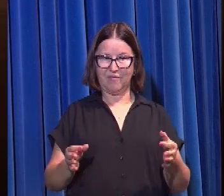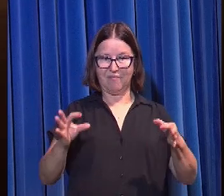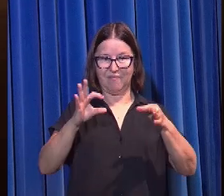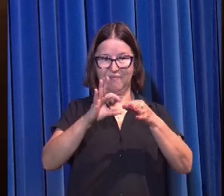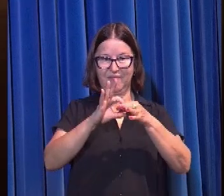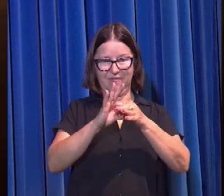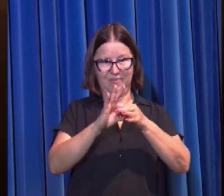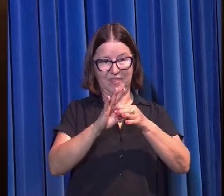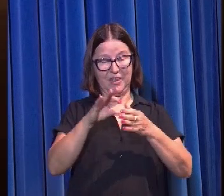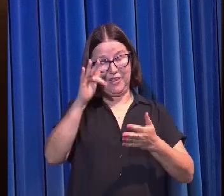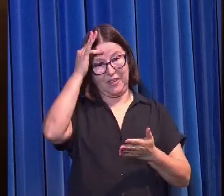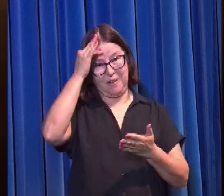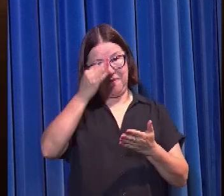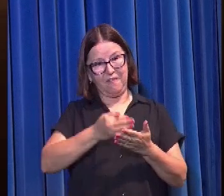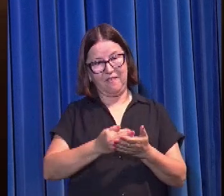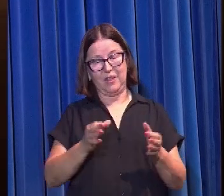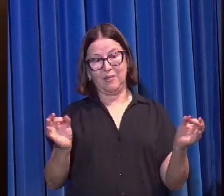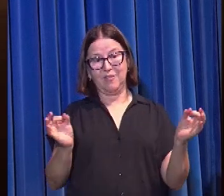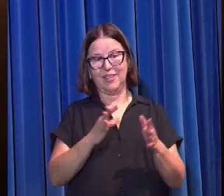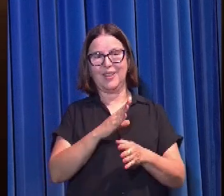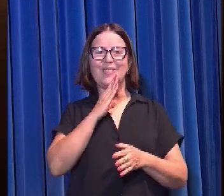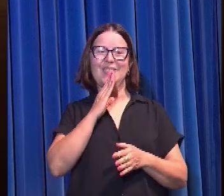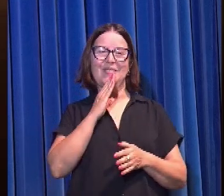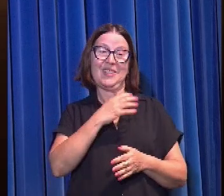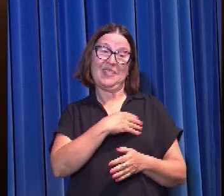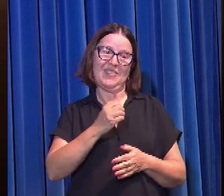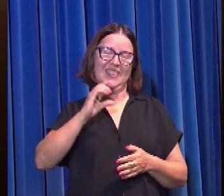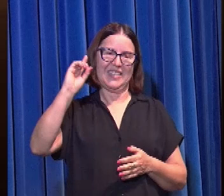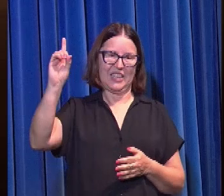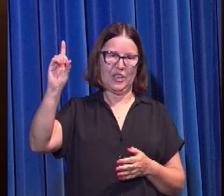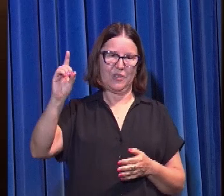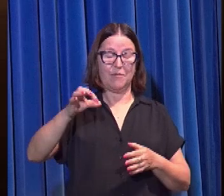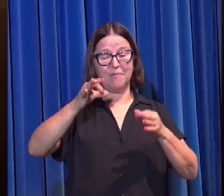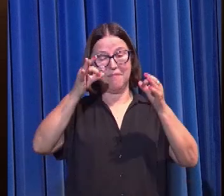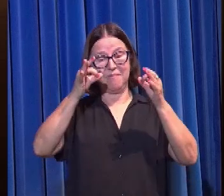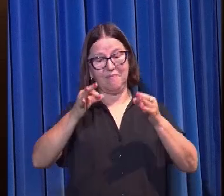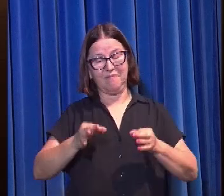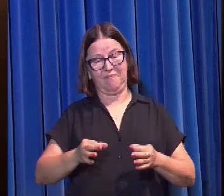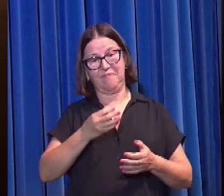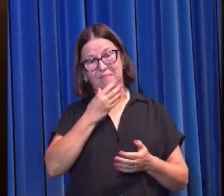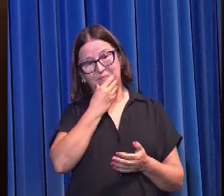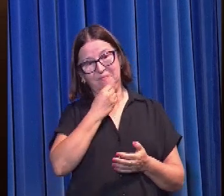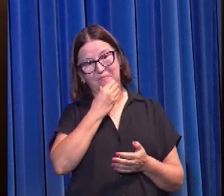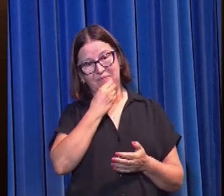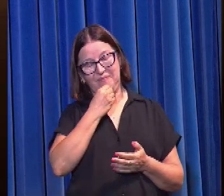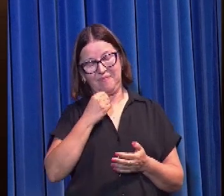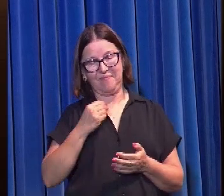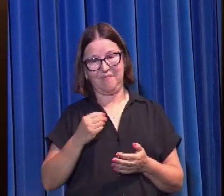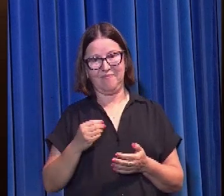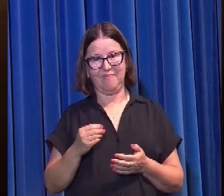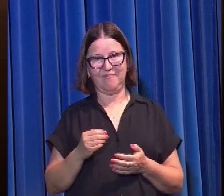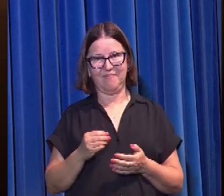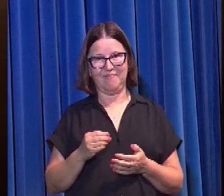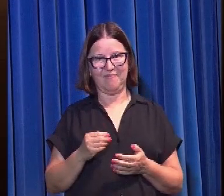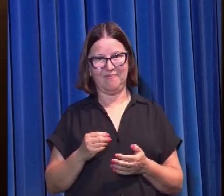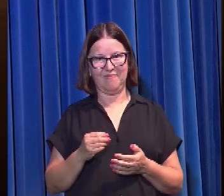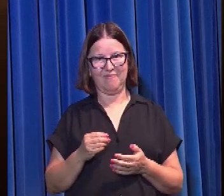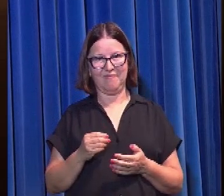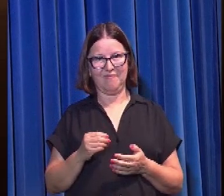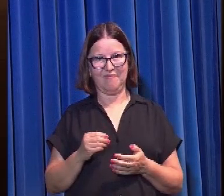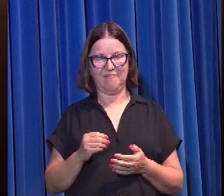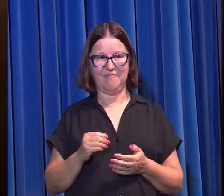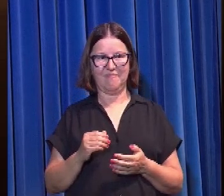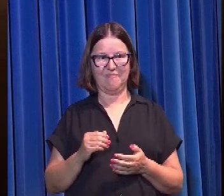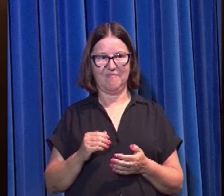do pleno conhecimento do Filho de Deus, a perfeita varonilidade, à medida da estatura